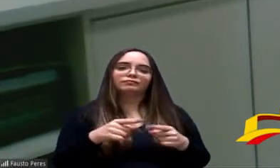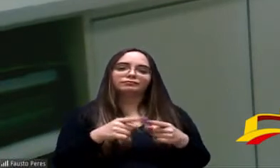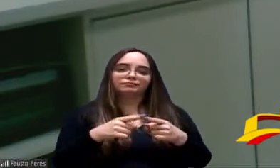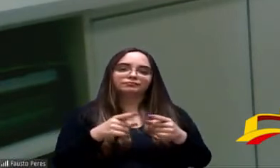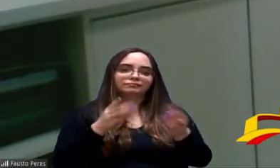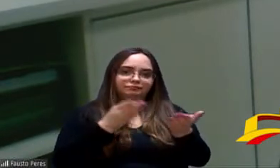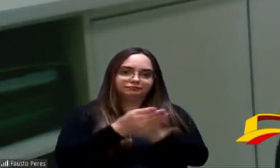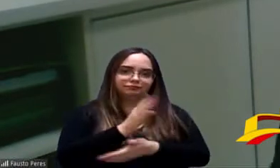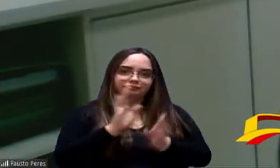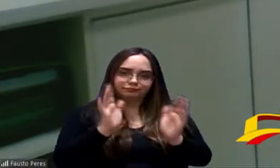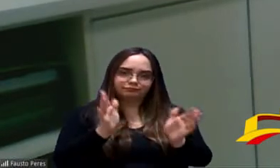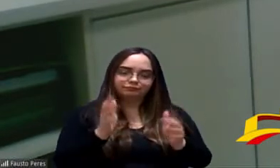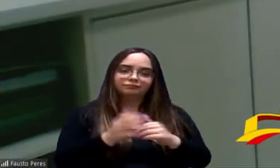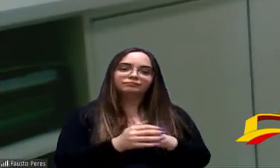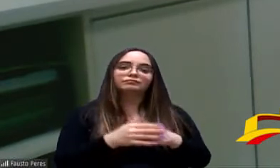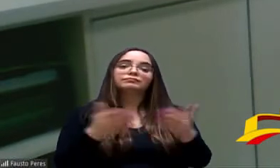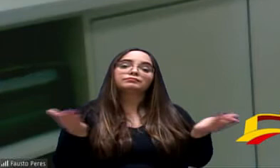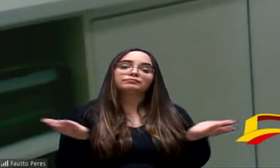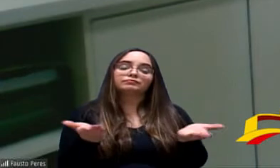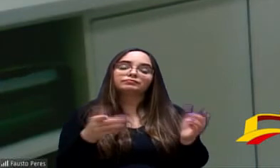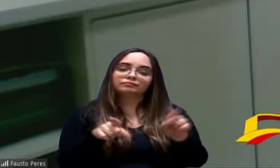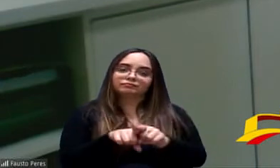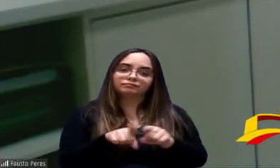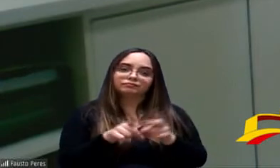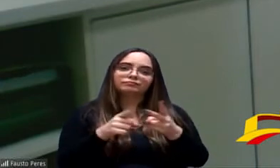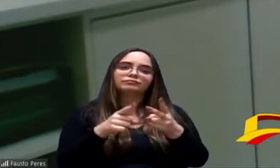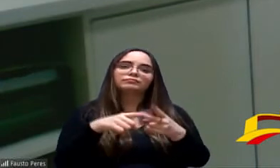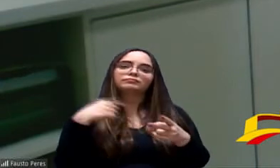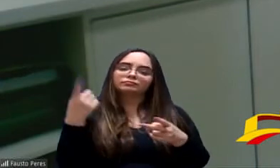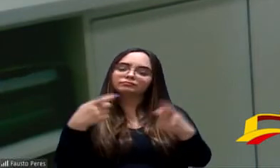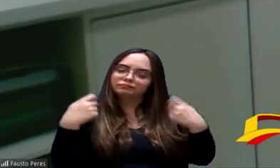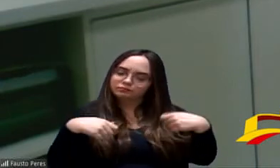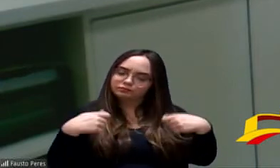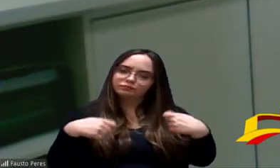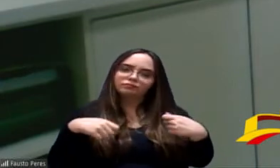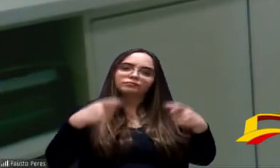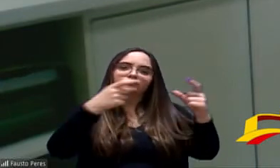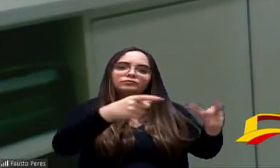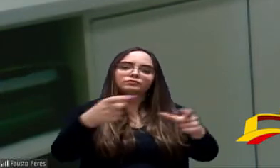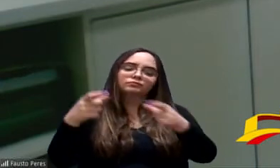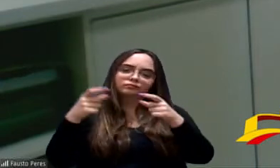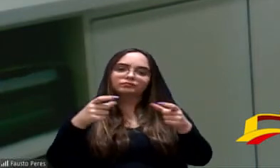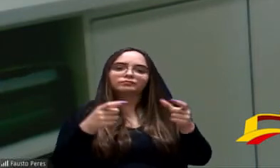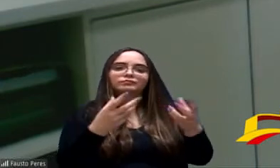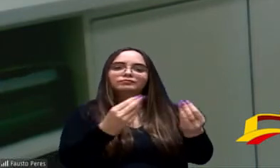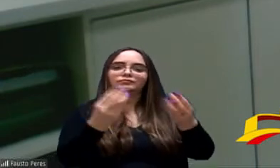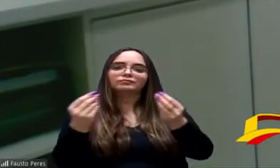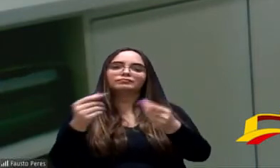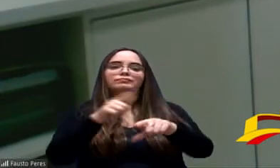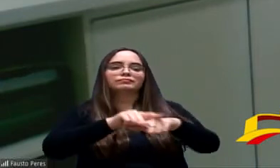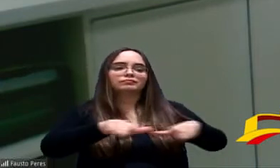foi aprovado aí. E nesse outro também, então. Temos que brigar esses espaços ociosos que estão aí